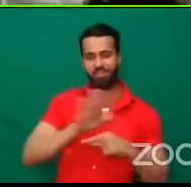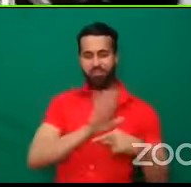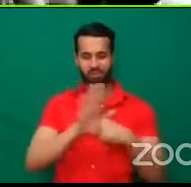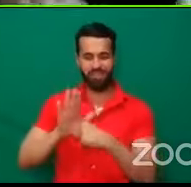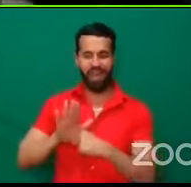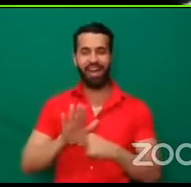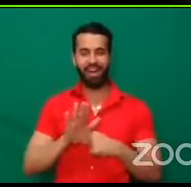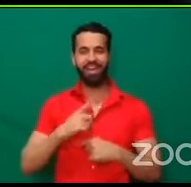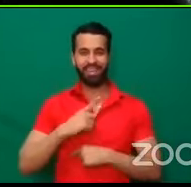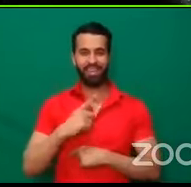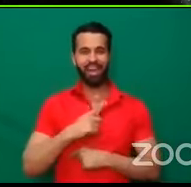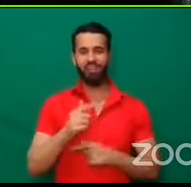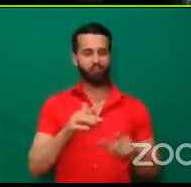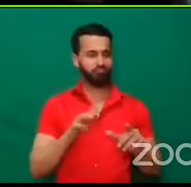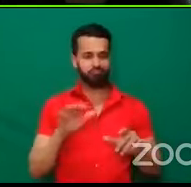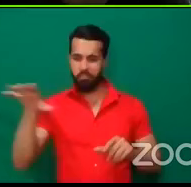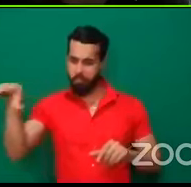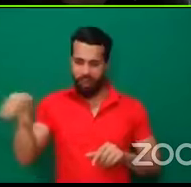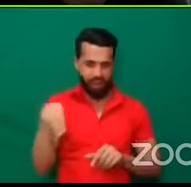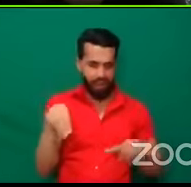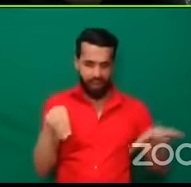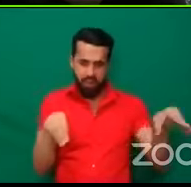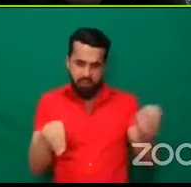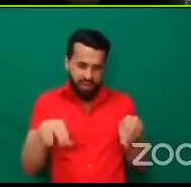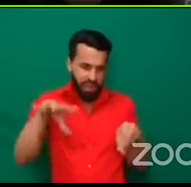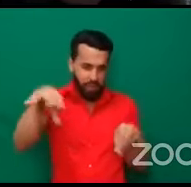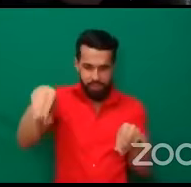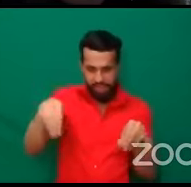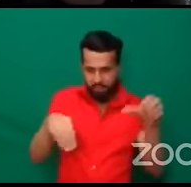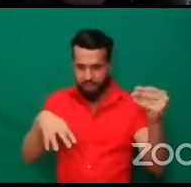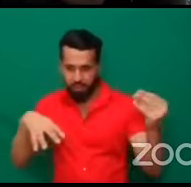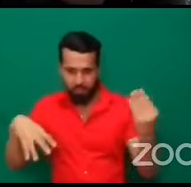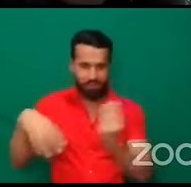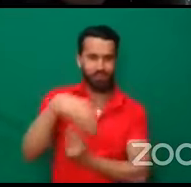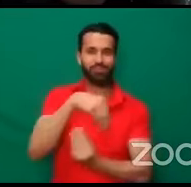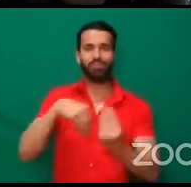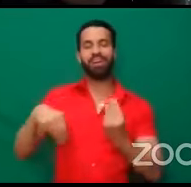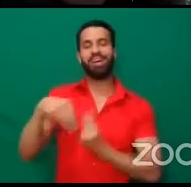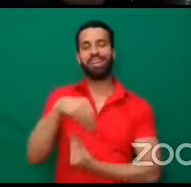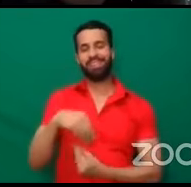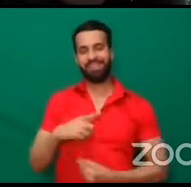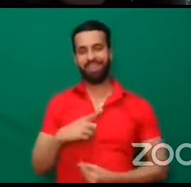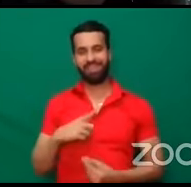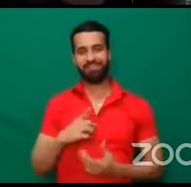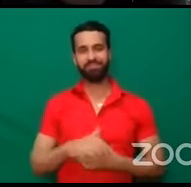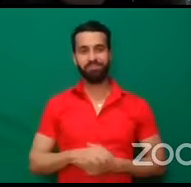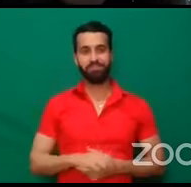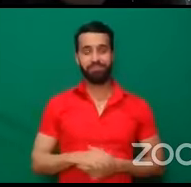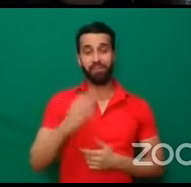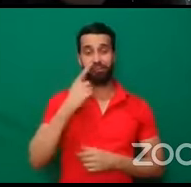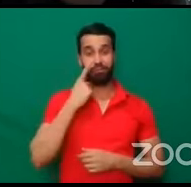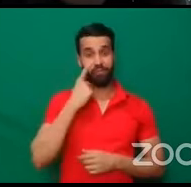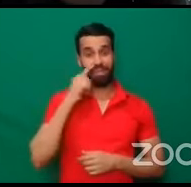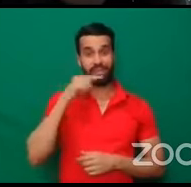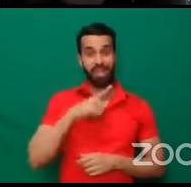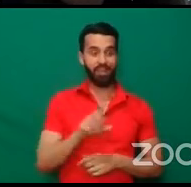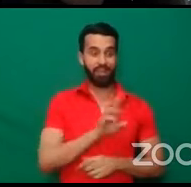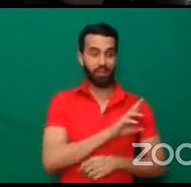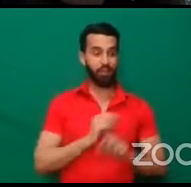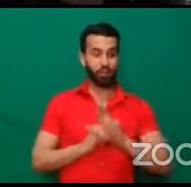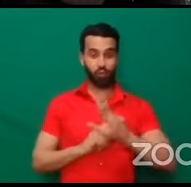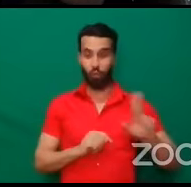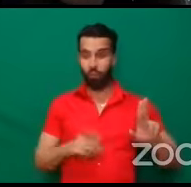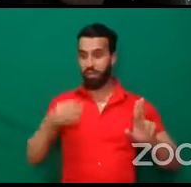outros eu fui montando ali, né? Acabou que todo mundo ficou com tipo com apelido. Eu vi que nos créditos tem tipo o seu nome da tá Douglas,